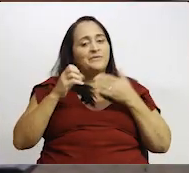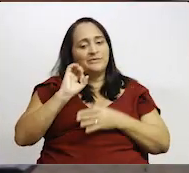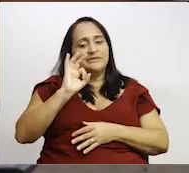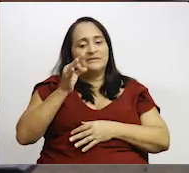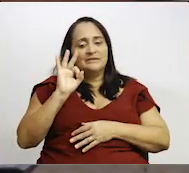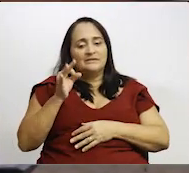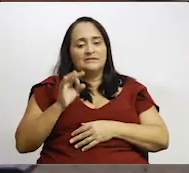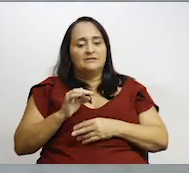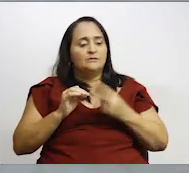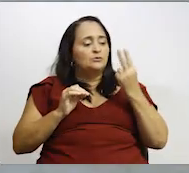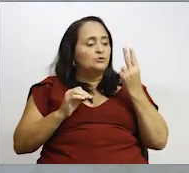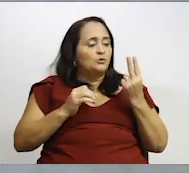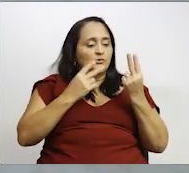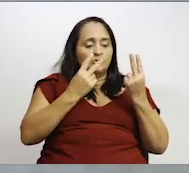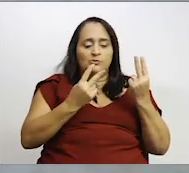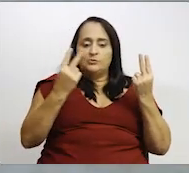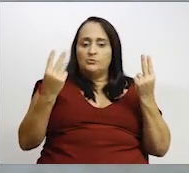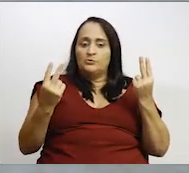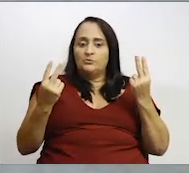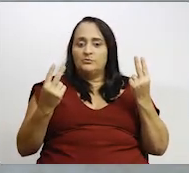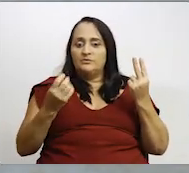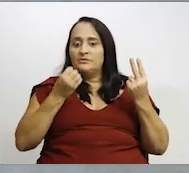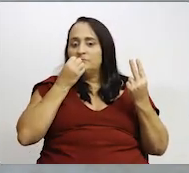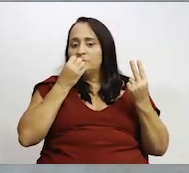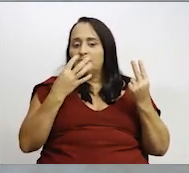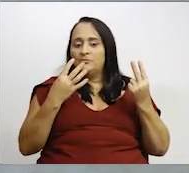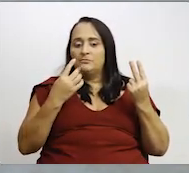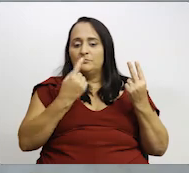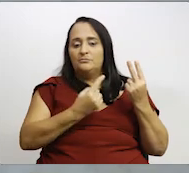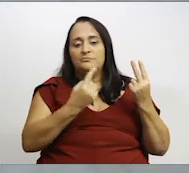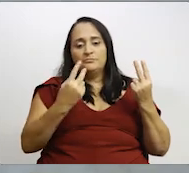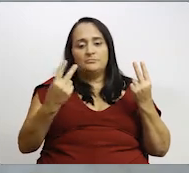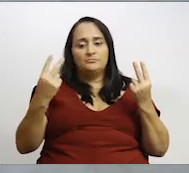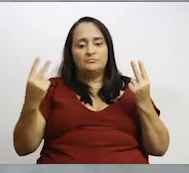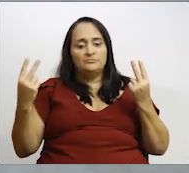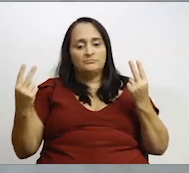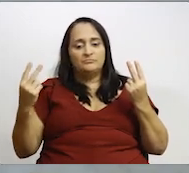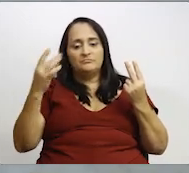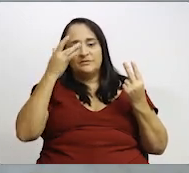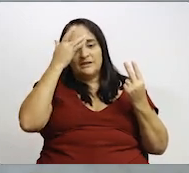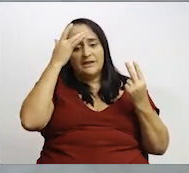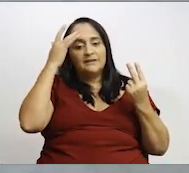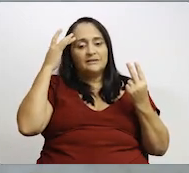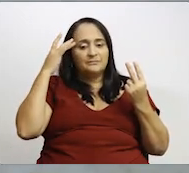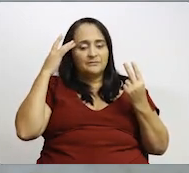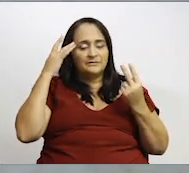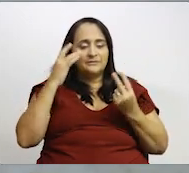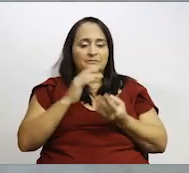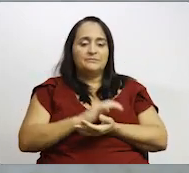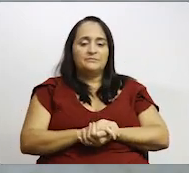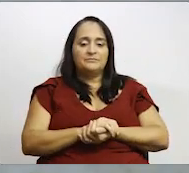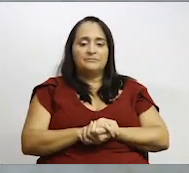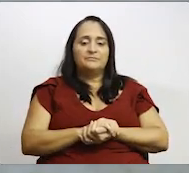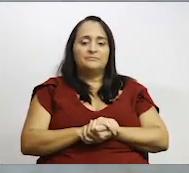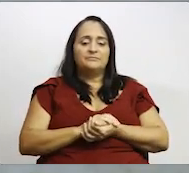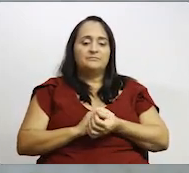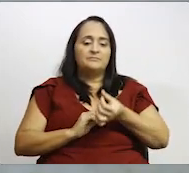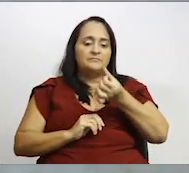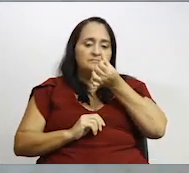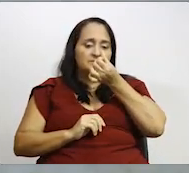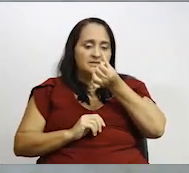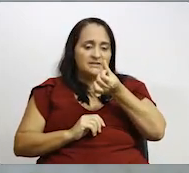Agora tá certo. 2 sachês para cada pessoa. Ou seja, 2,